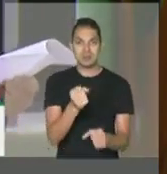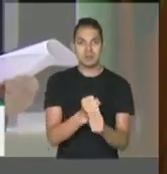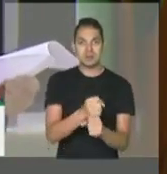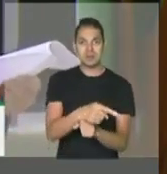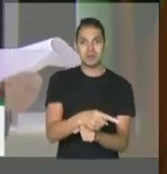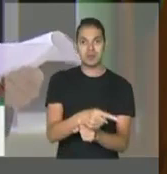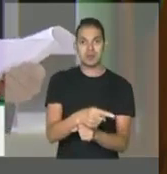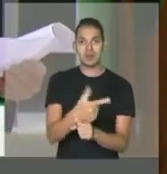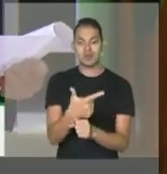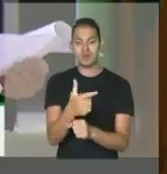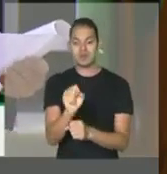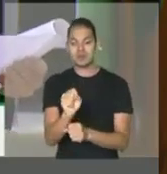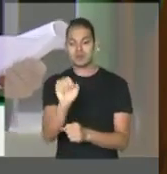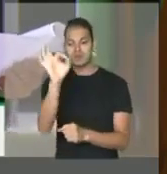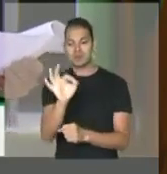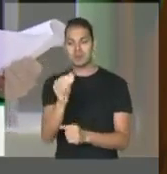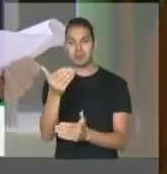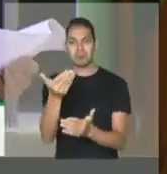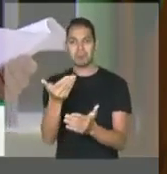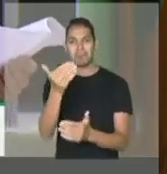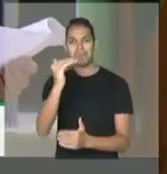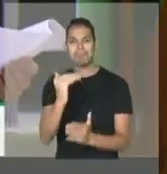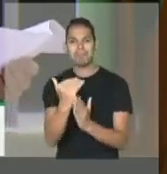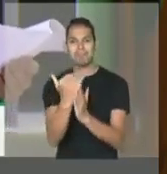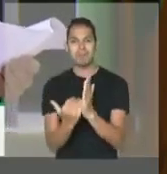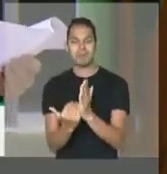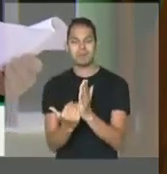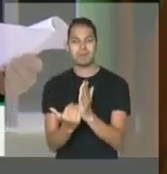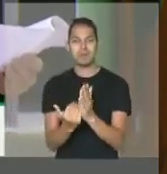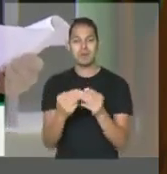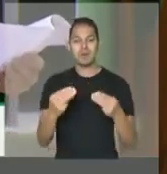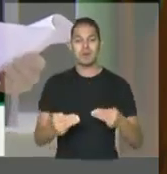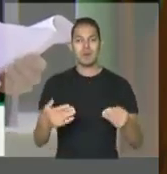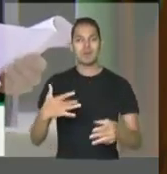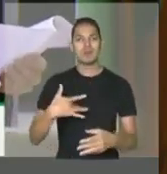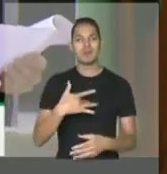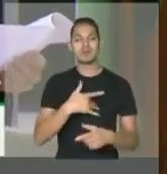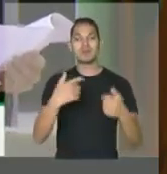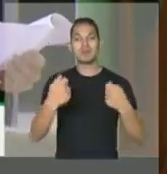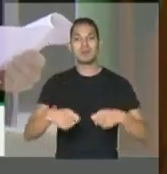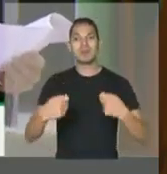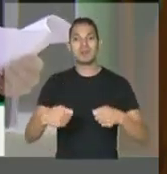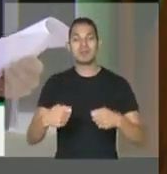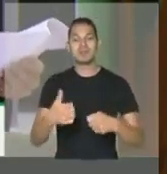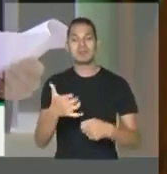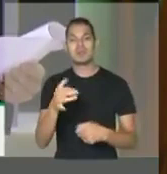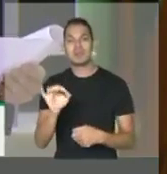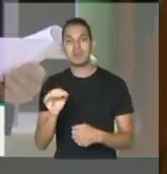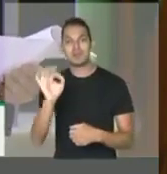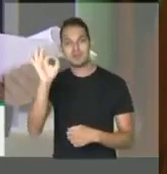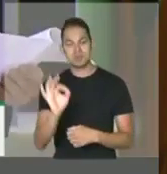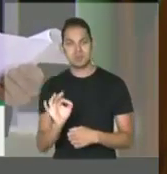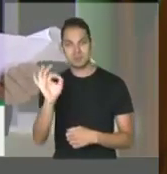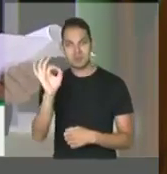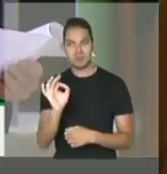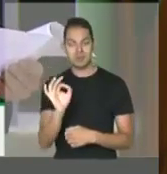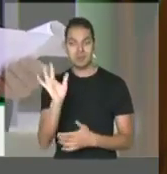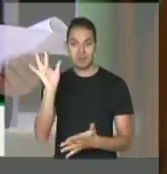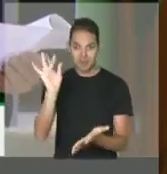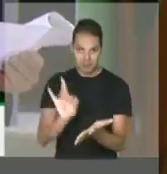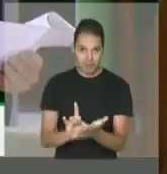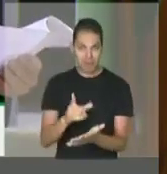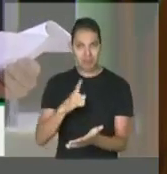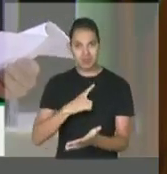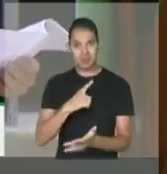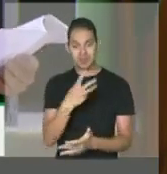a menos. O Ministério da Saúde, conforme a Constituição Federal, teria que ter 10%, na verdade vai